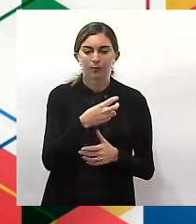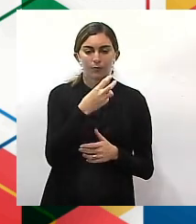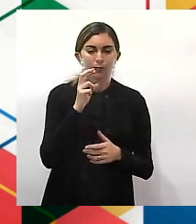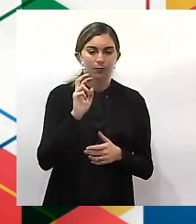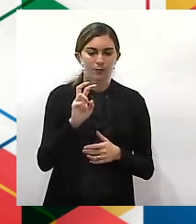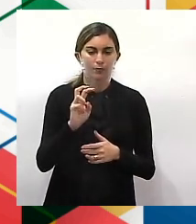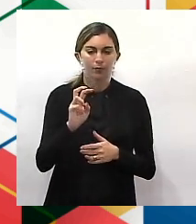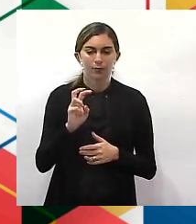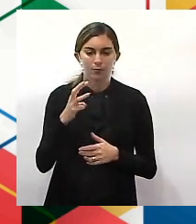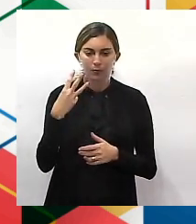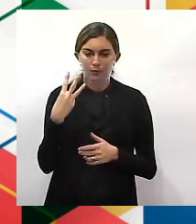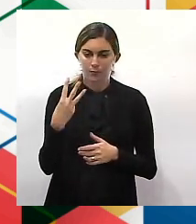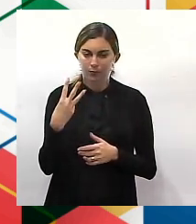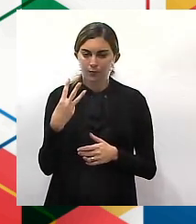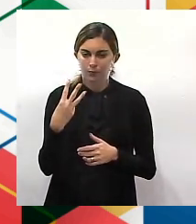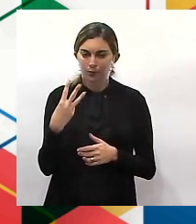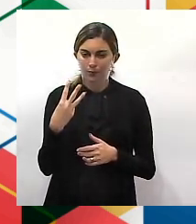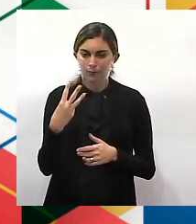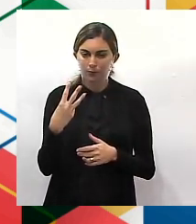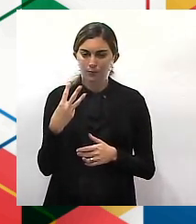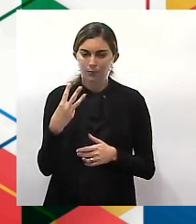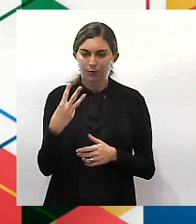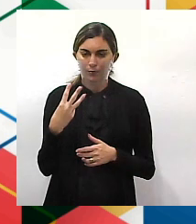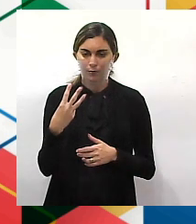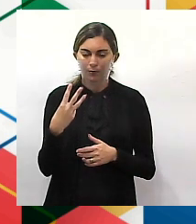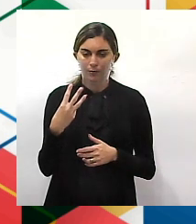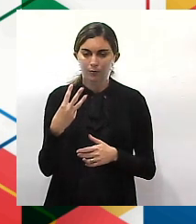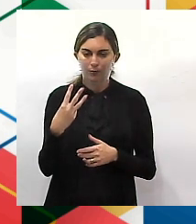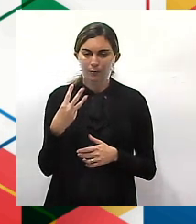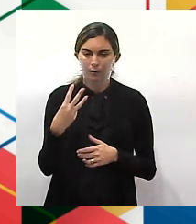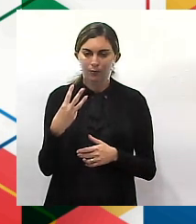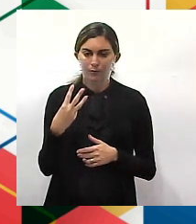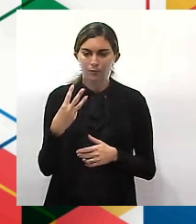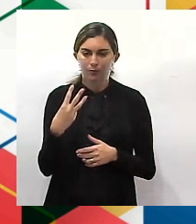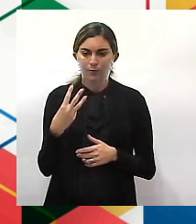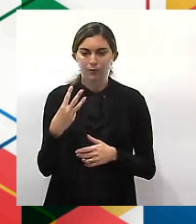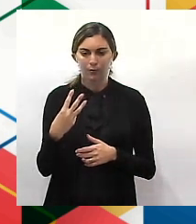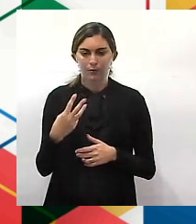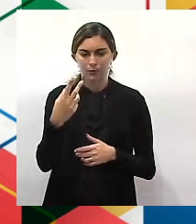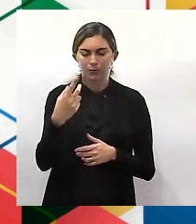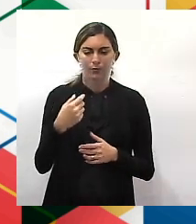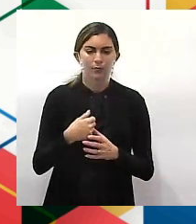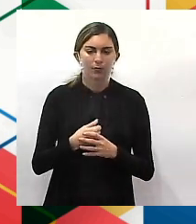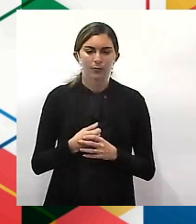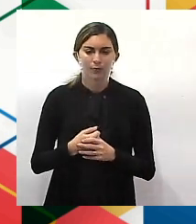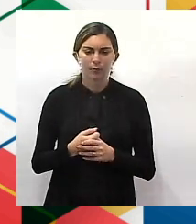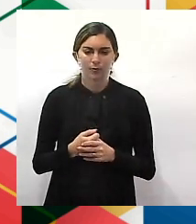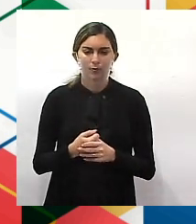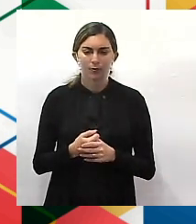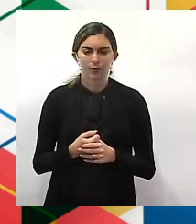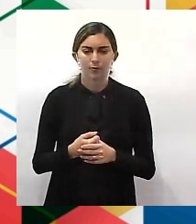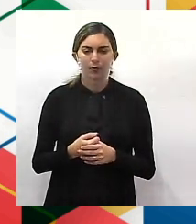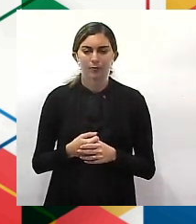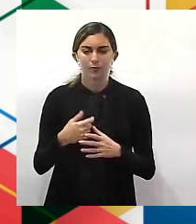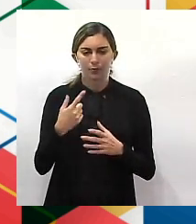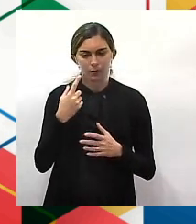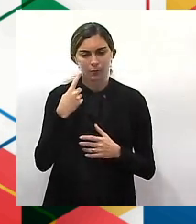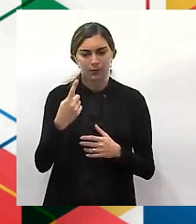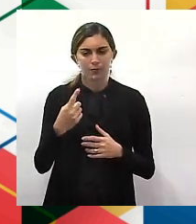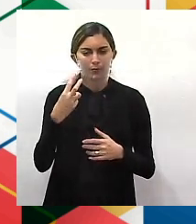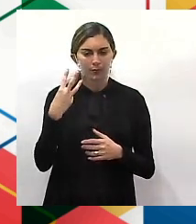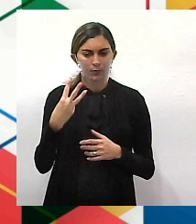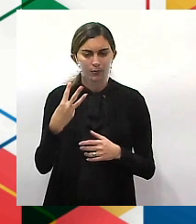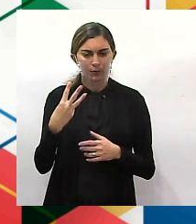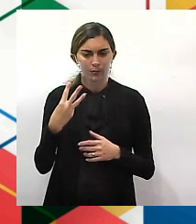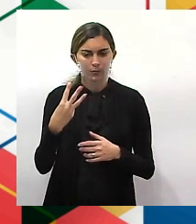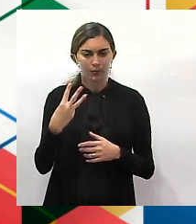3, 8. Então 3, não saiu 8 aí, mas a gente bota 7, estica um pouquinho aqui, 8. Então 3,